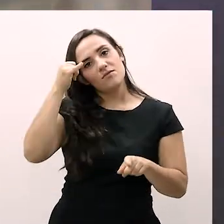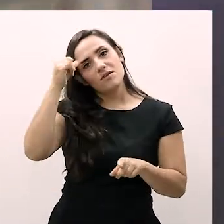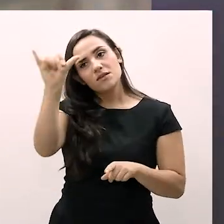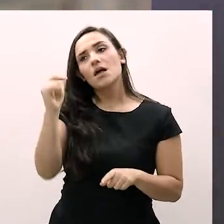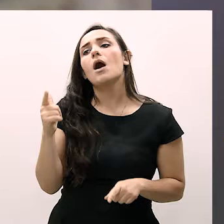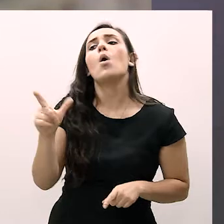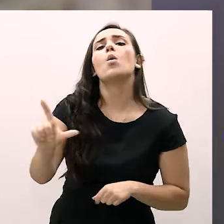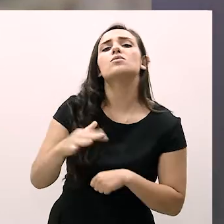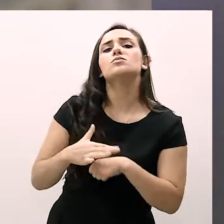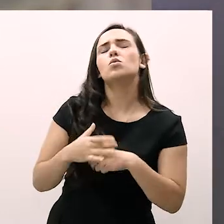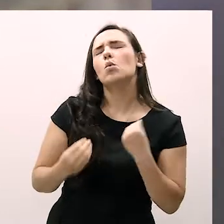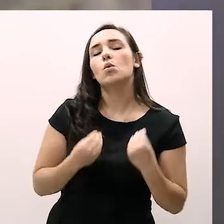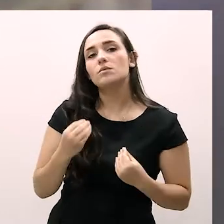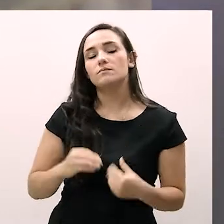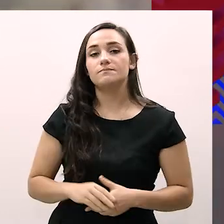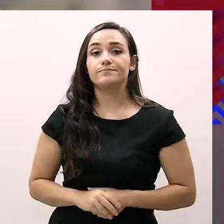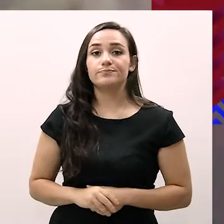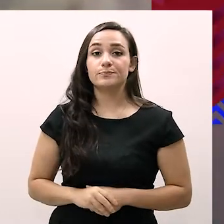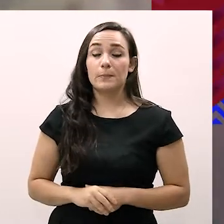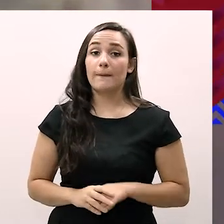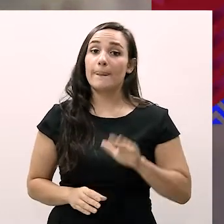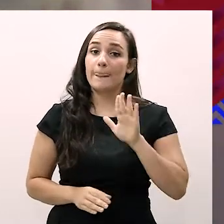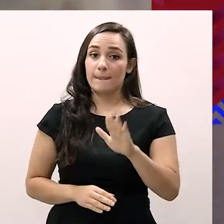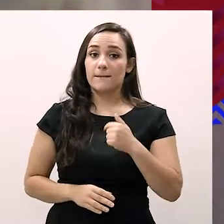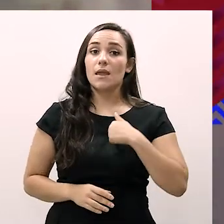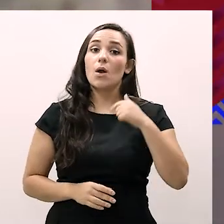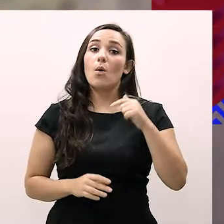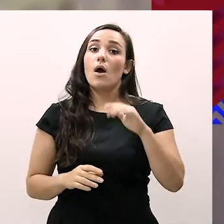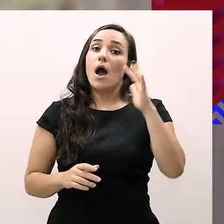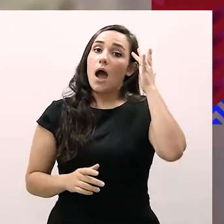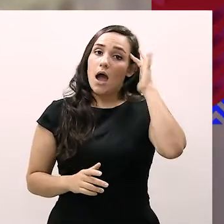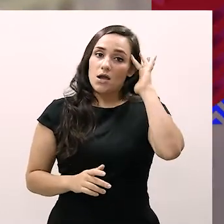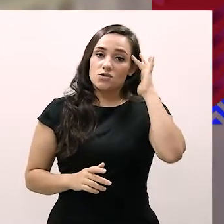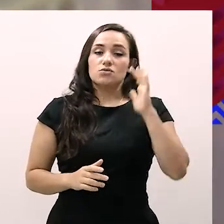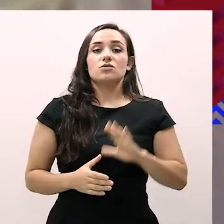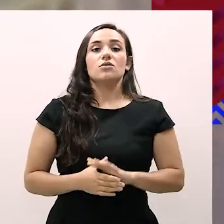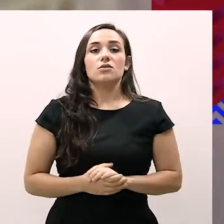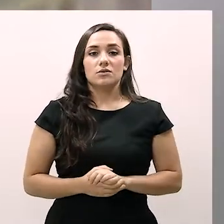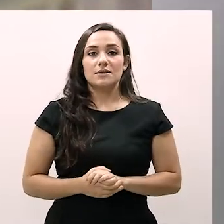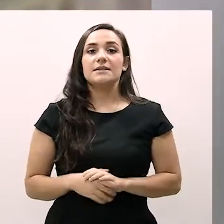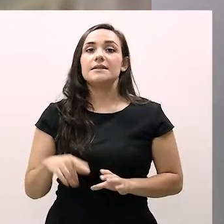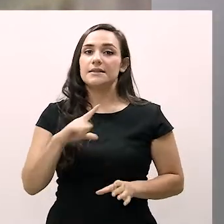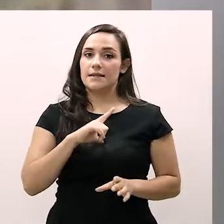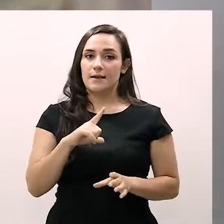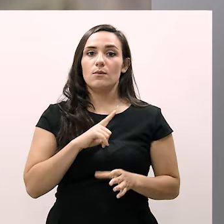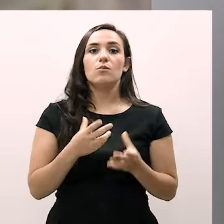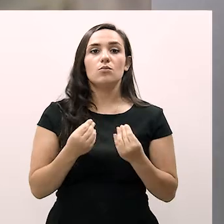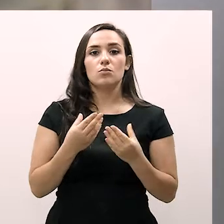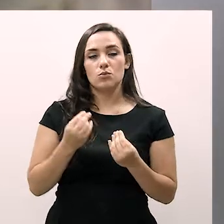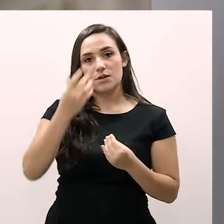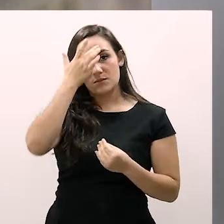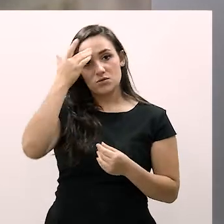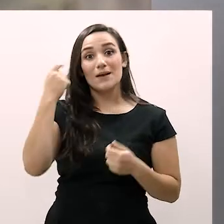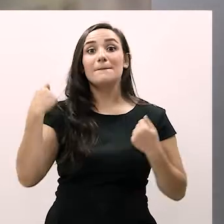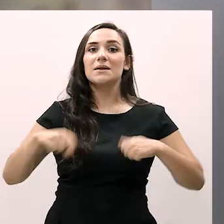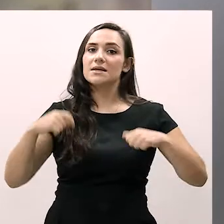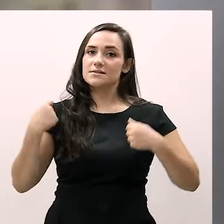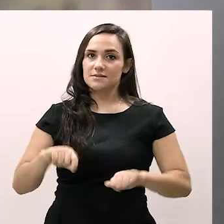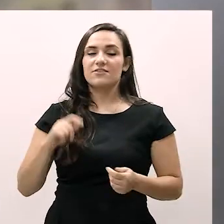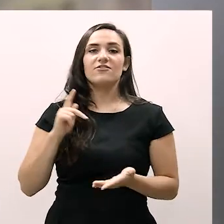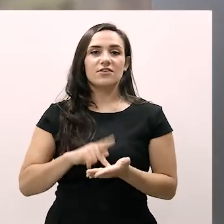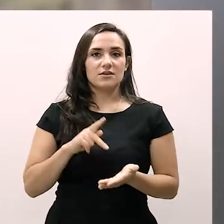acho que existe uma demanda reprimida muito grande. A oferta de cirurgia bariátrica,